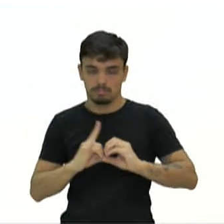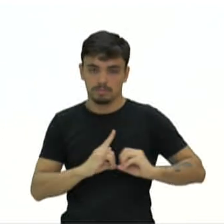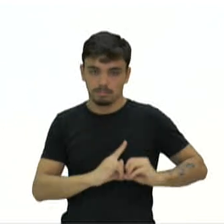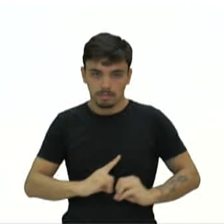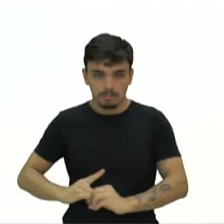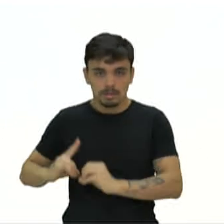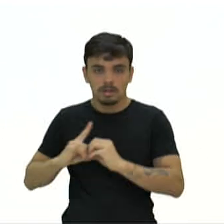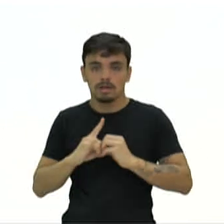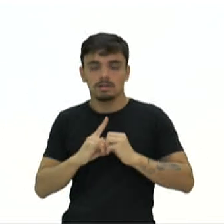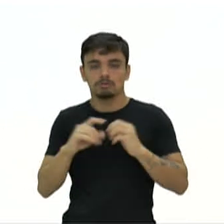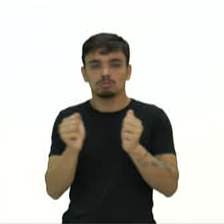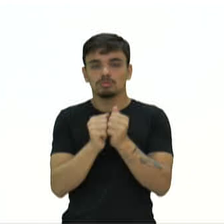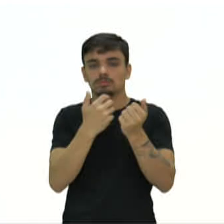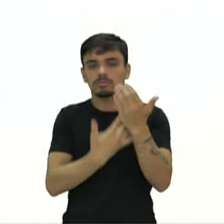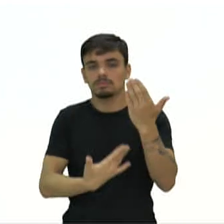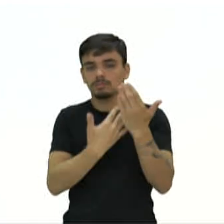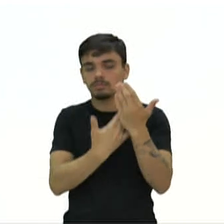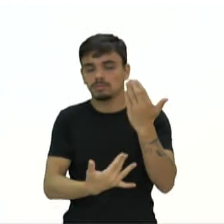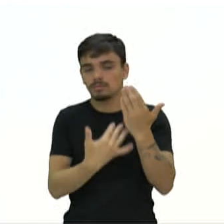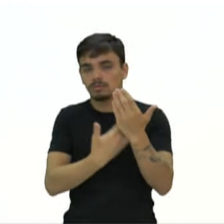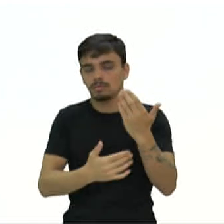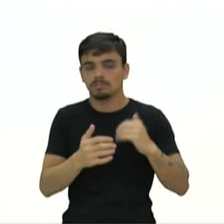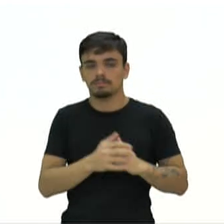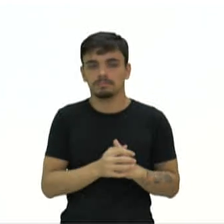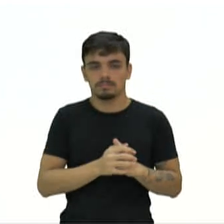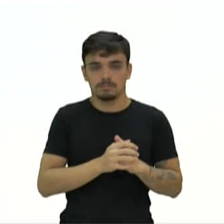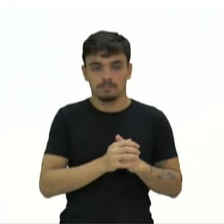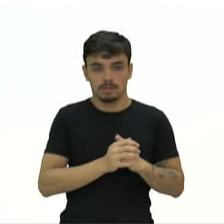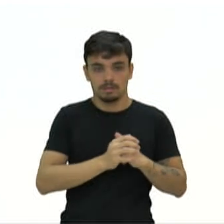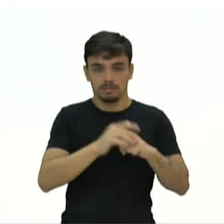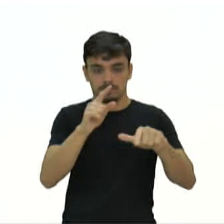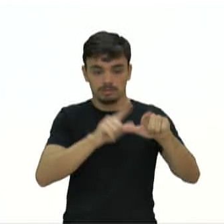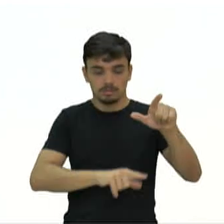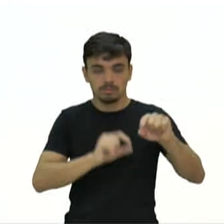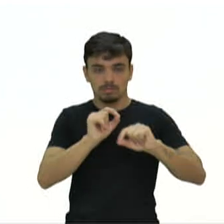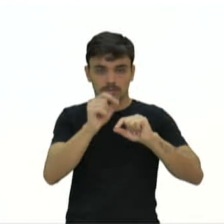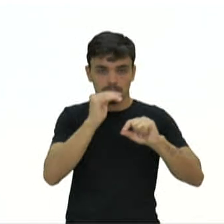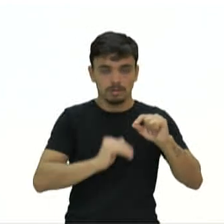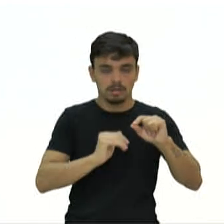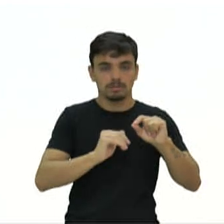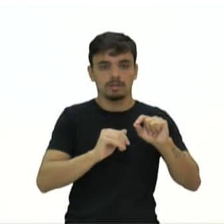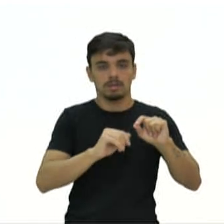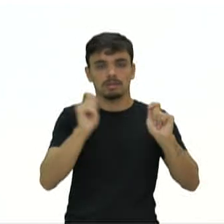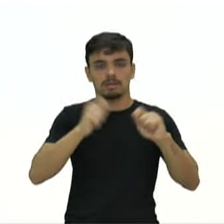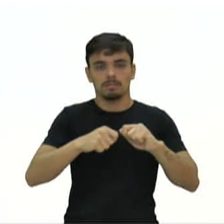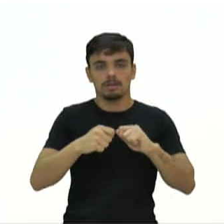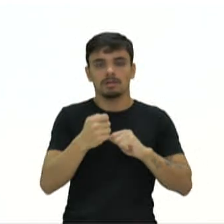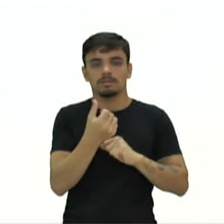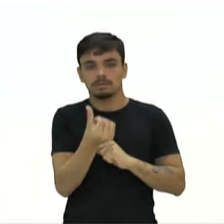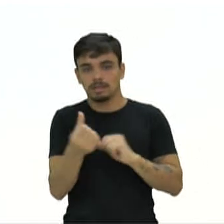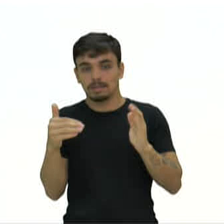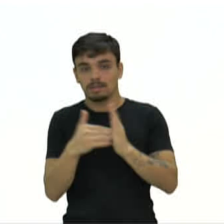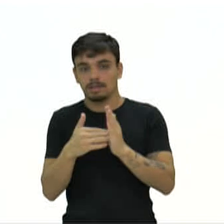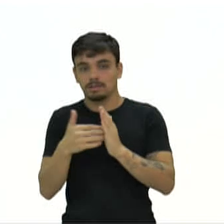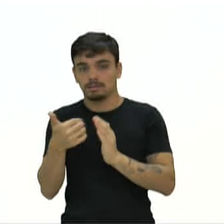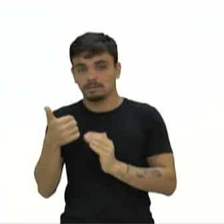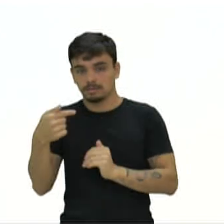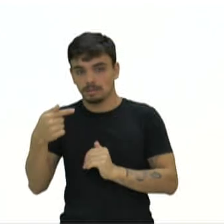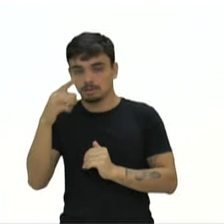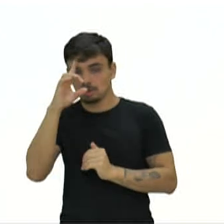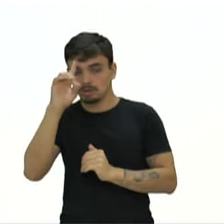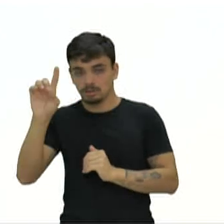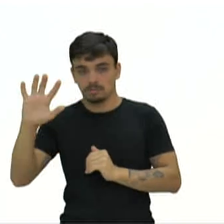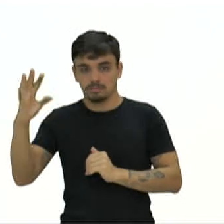alternativa, a menstruação pode durar de 3 a 7 dias. A próxima, a menstruação